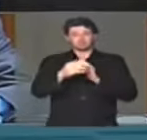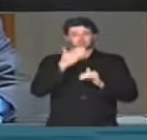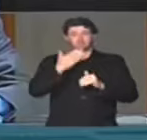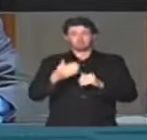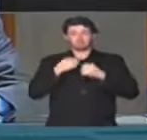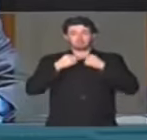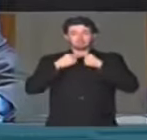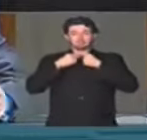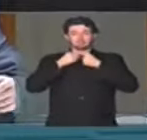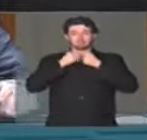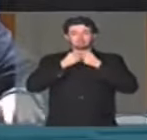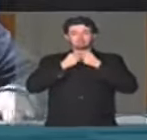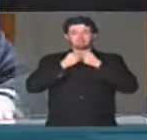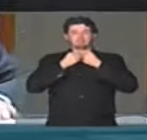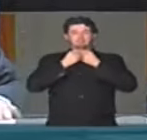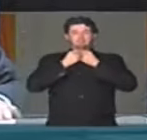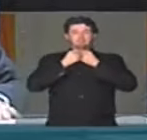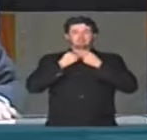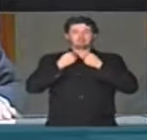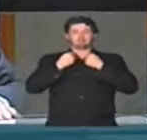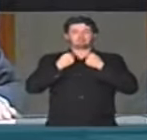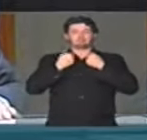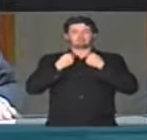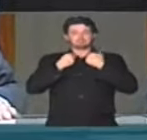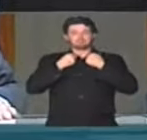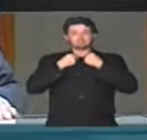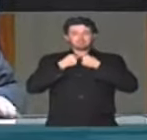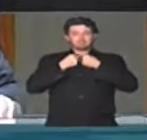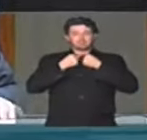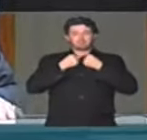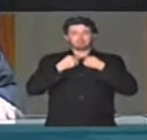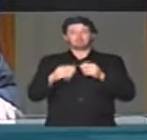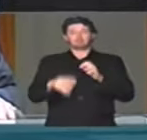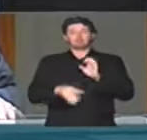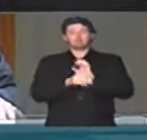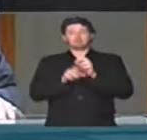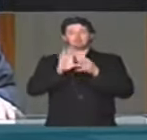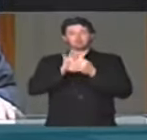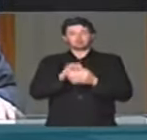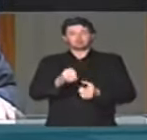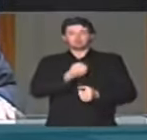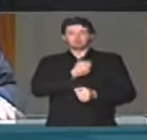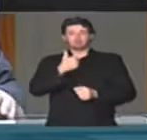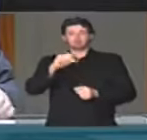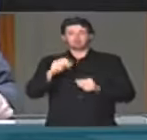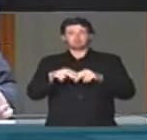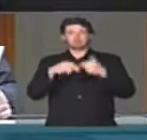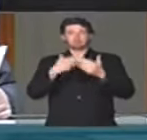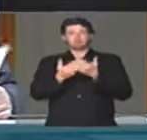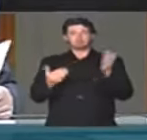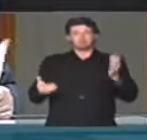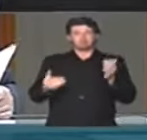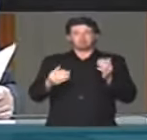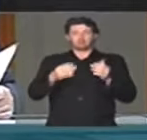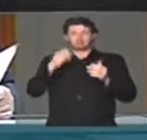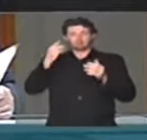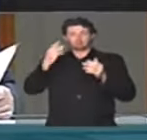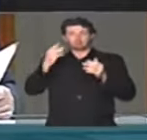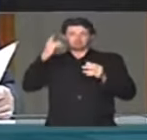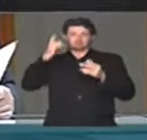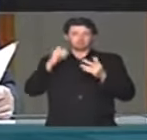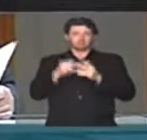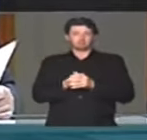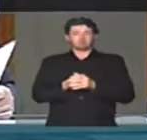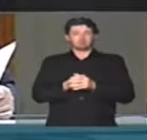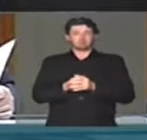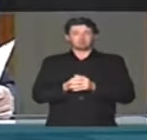de preferência para a emenda aglutinativa número 29 da exceção de perda de mandato. Requeiro nos termos do